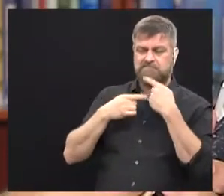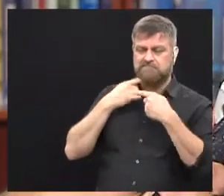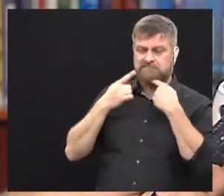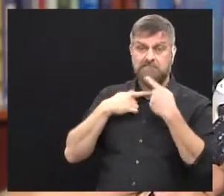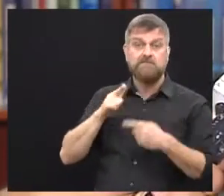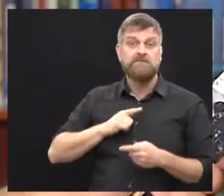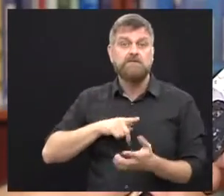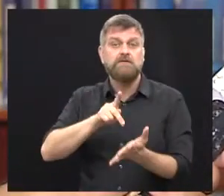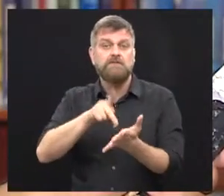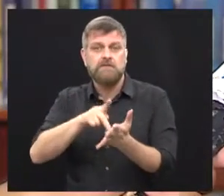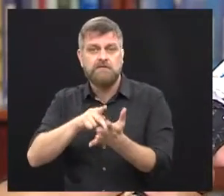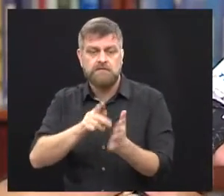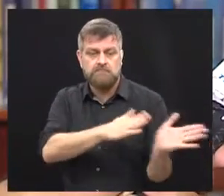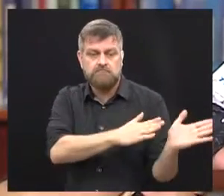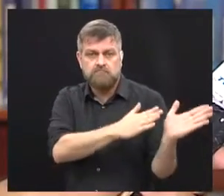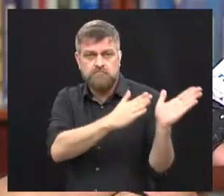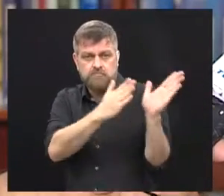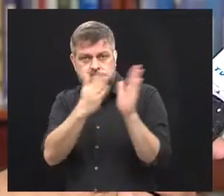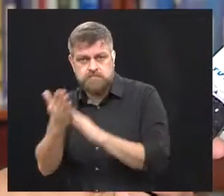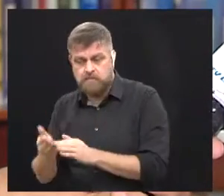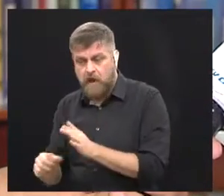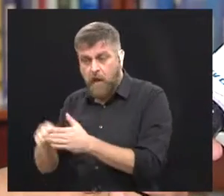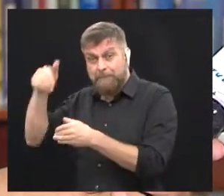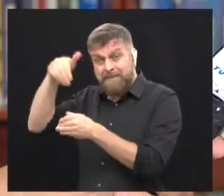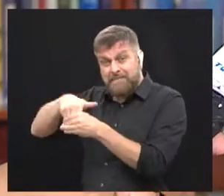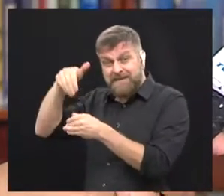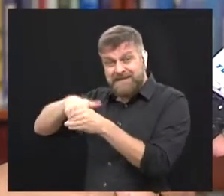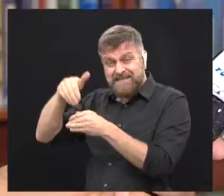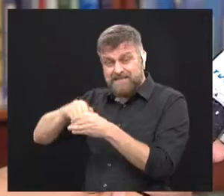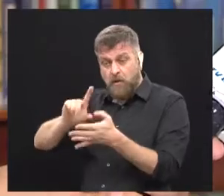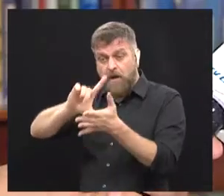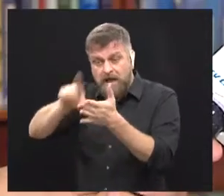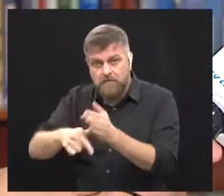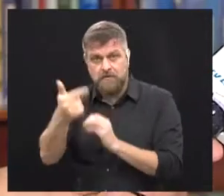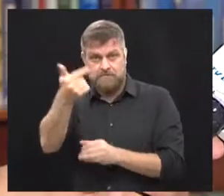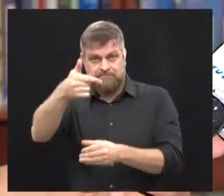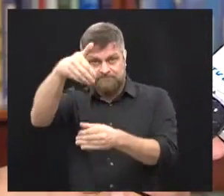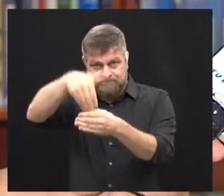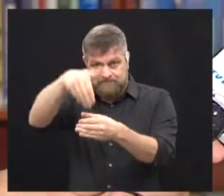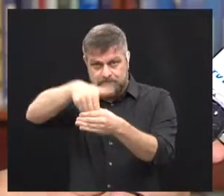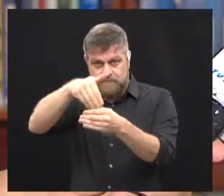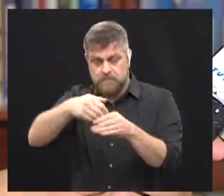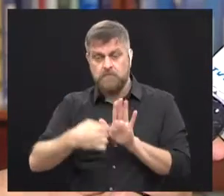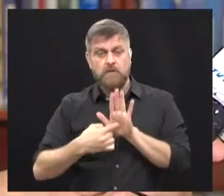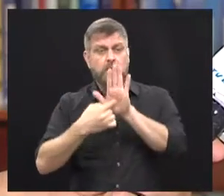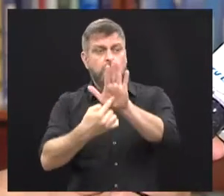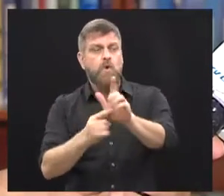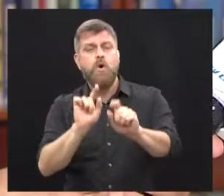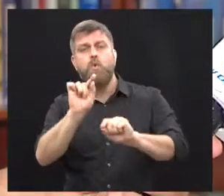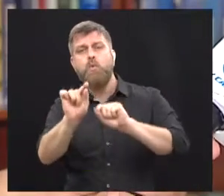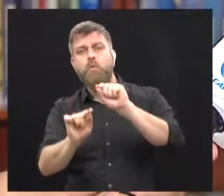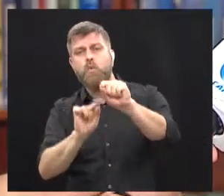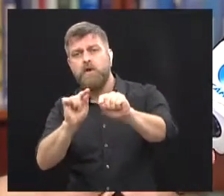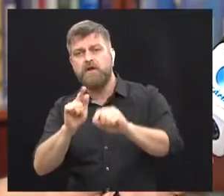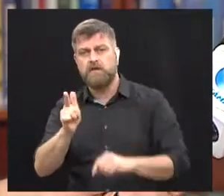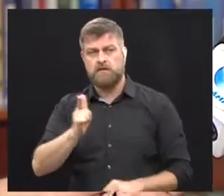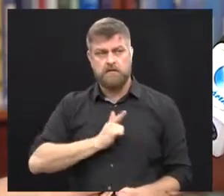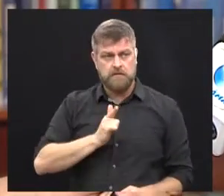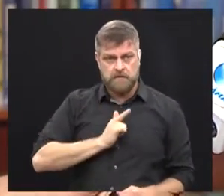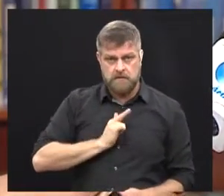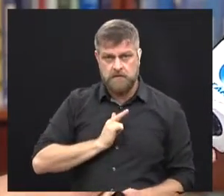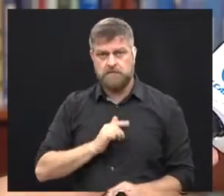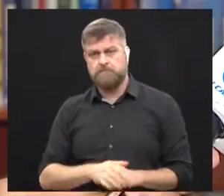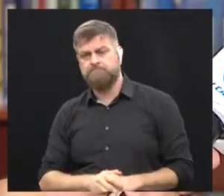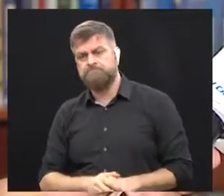verdade, durante as eleições, primeiro e segundo turno, em todas as instâncias, uma demonstração de que há uma